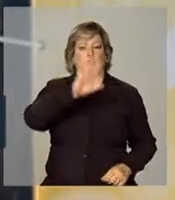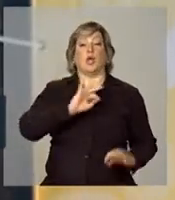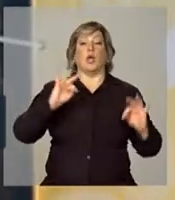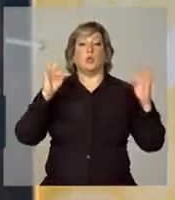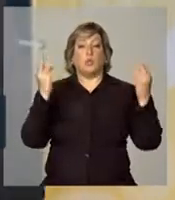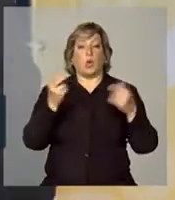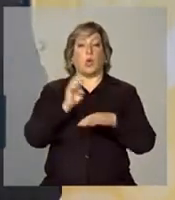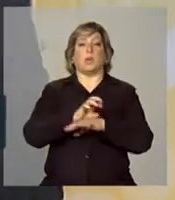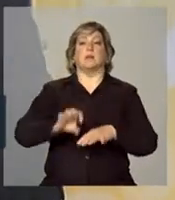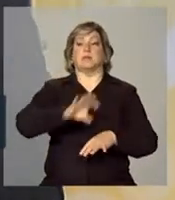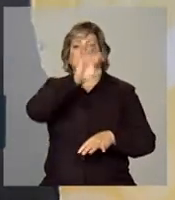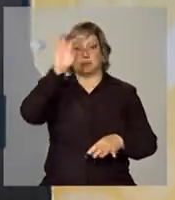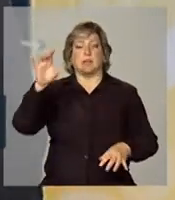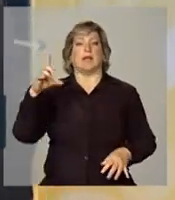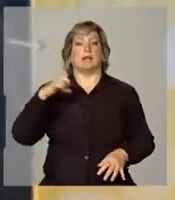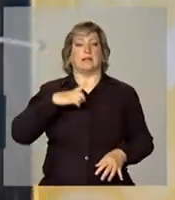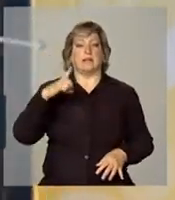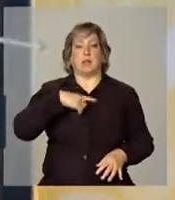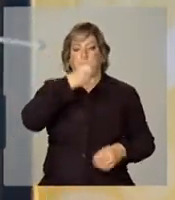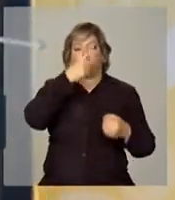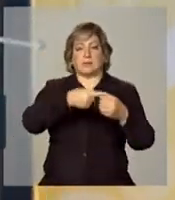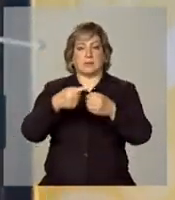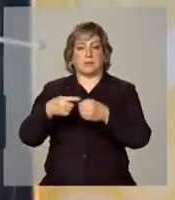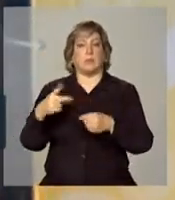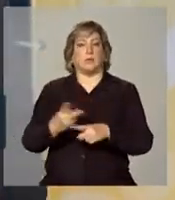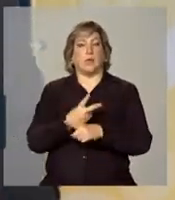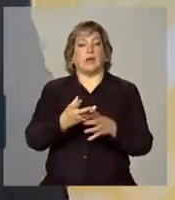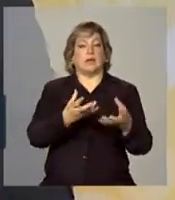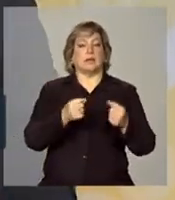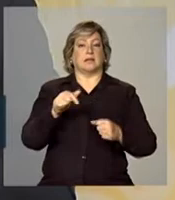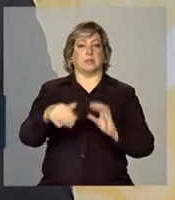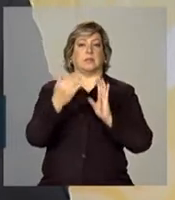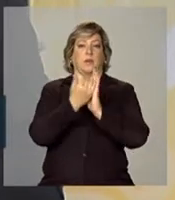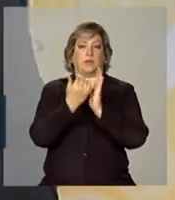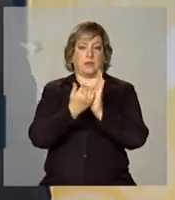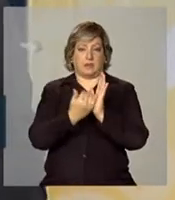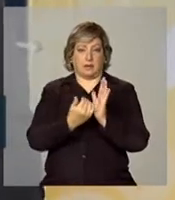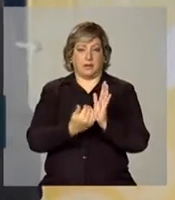estados há municípios procurando aderir ao programa.